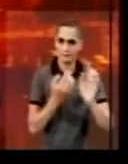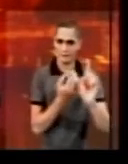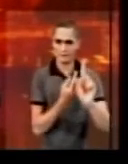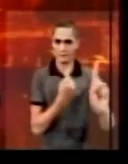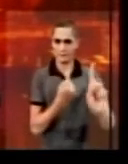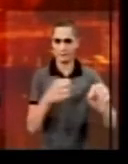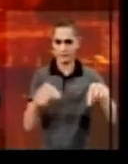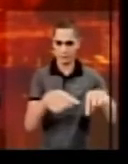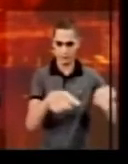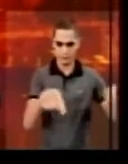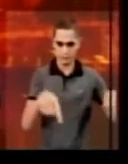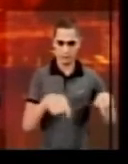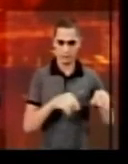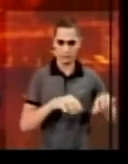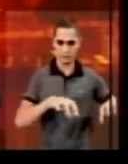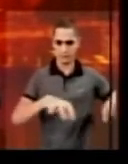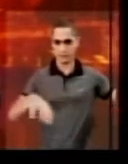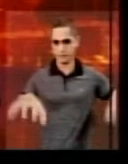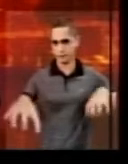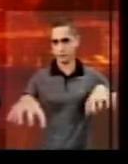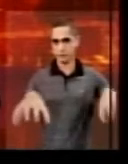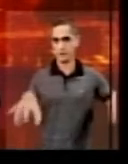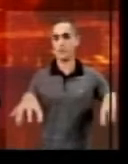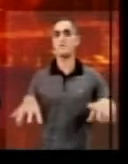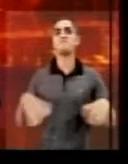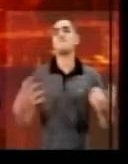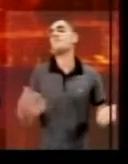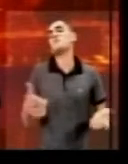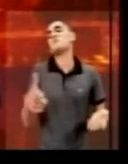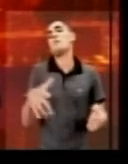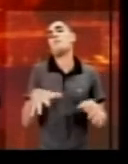não tem uma transmissibilidade muito grande,